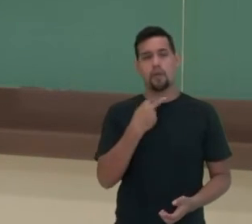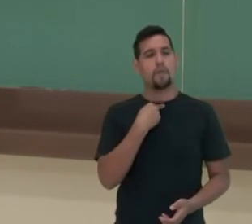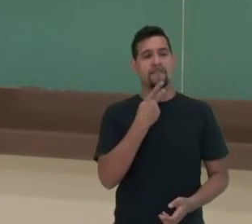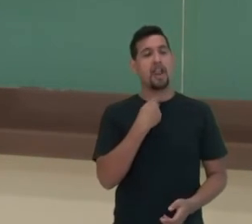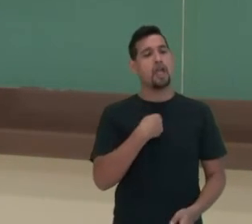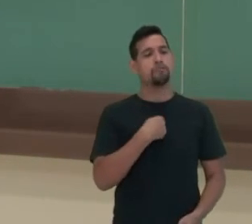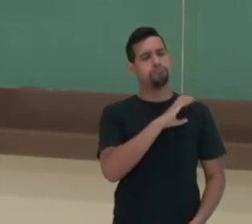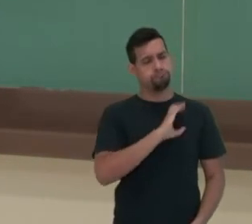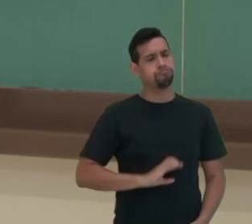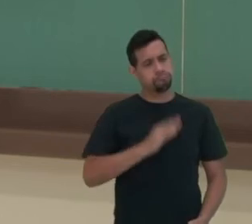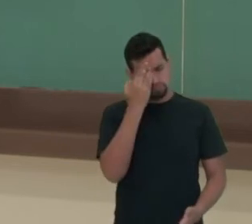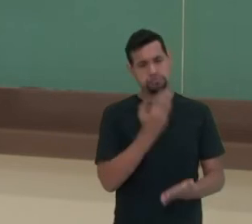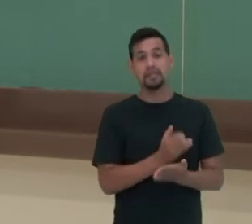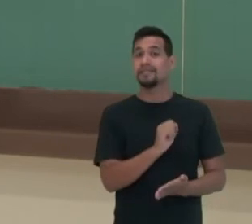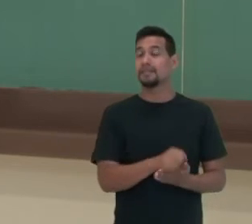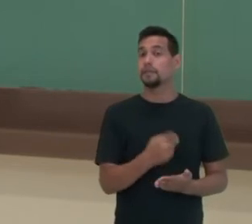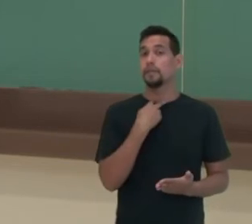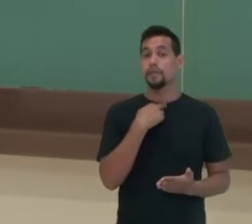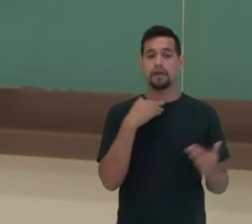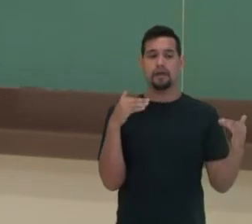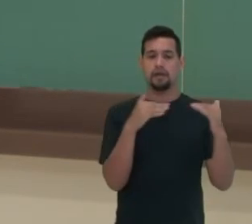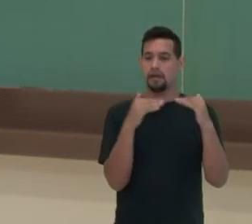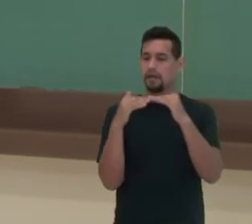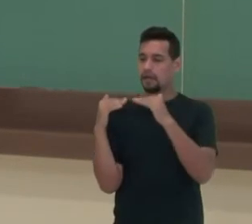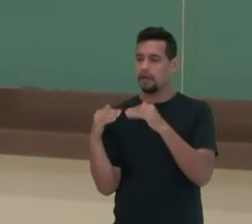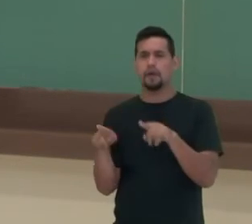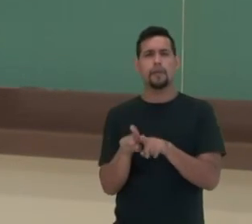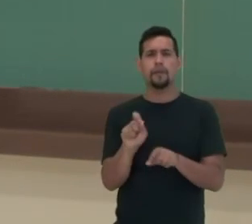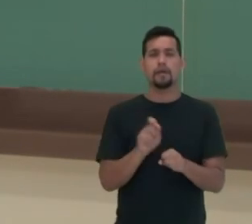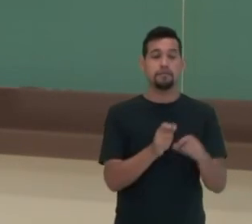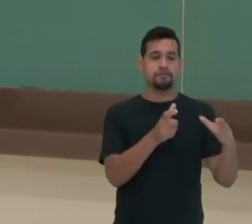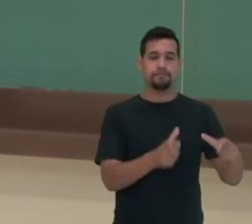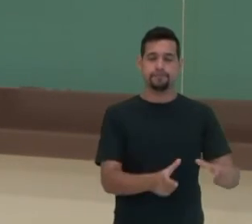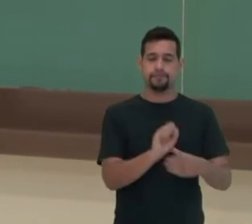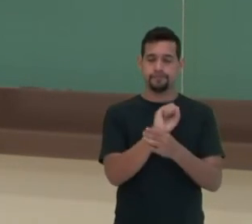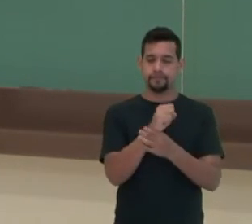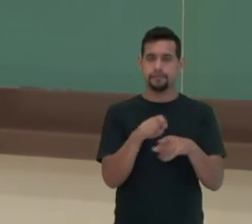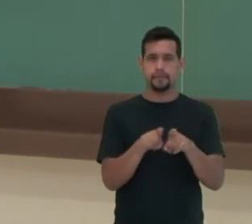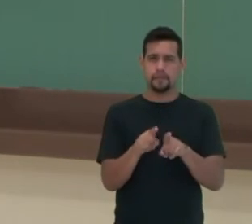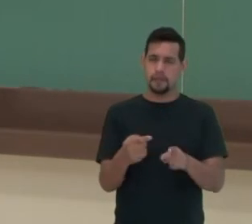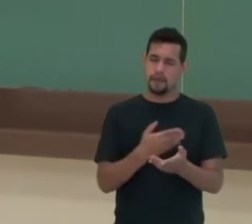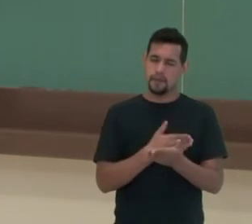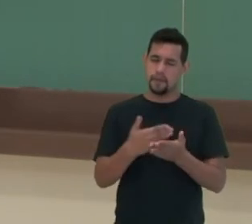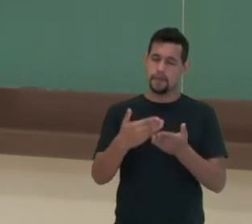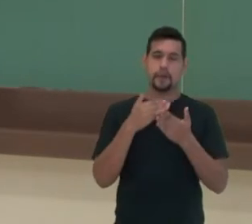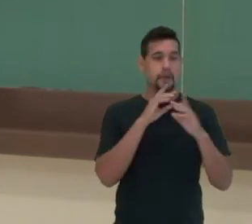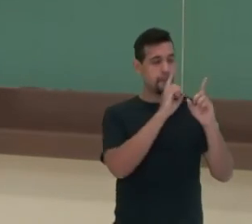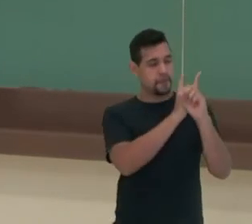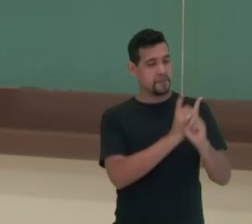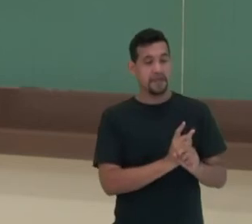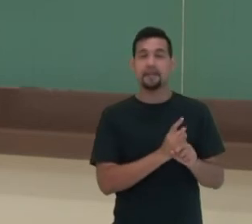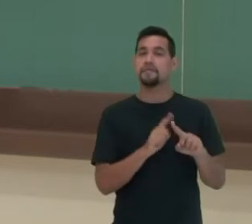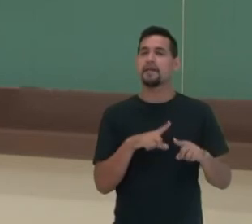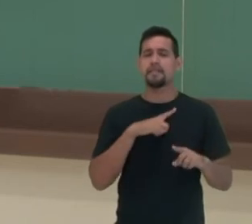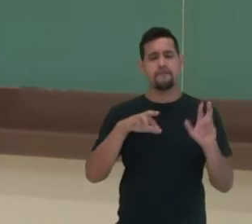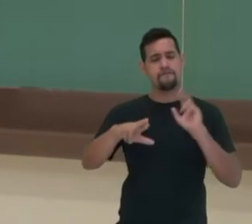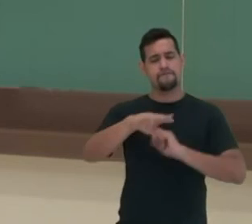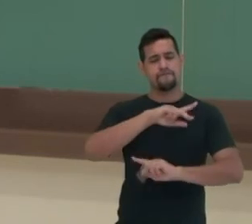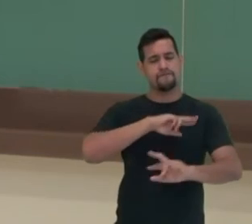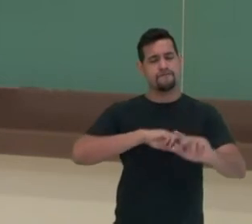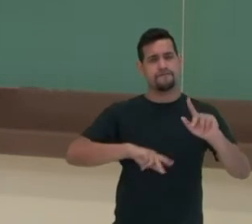as catacumbas acabavam se encontrando, sendo um local seguro para os primeiros cristãos se encontrarem. Então tem